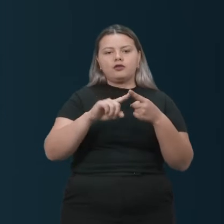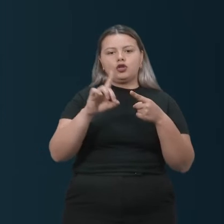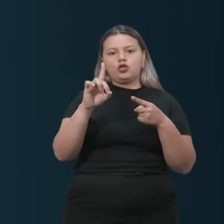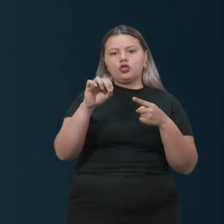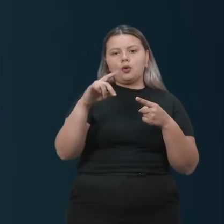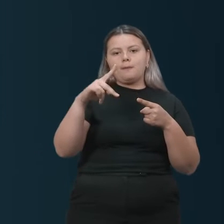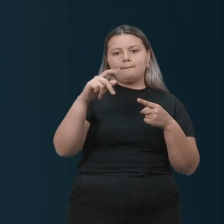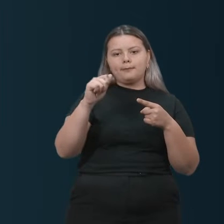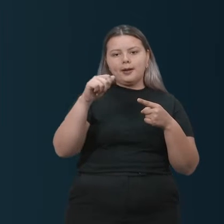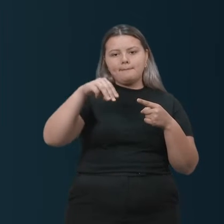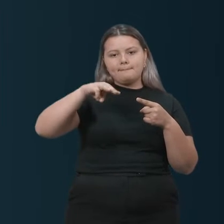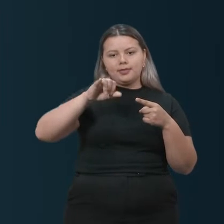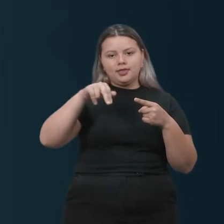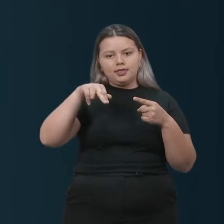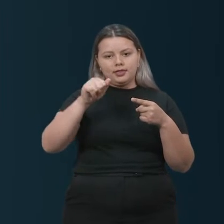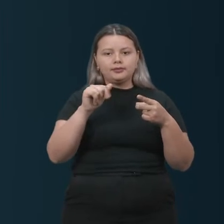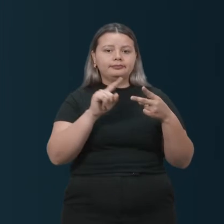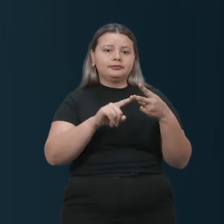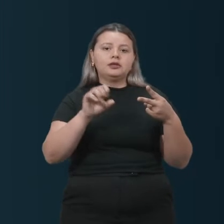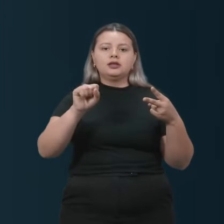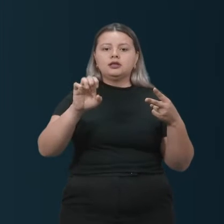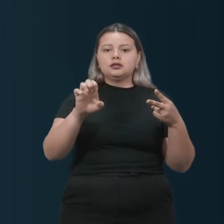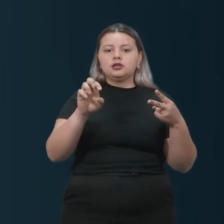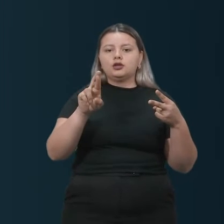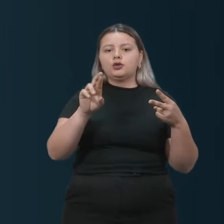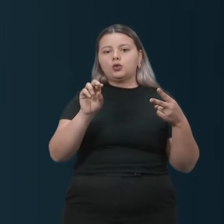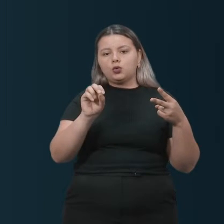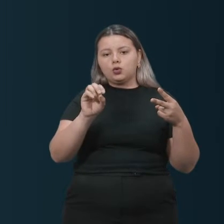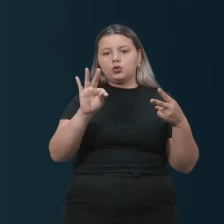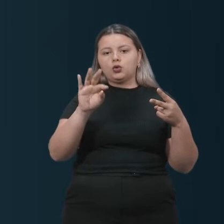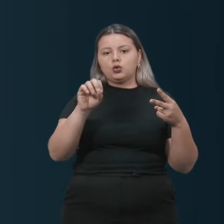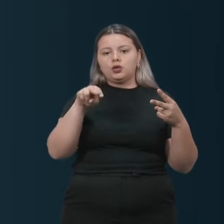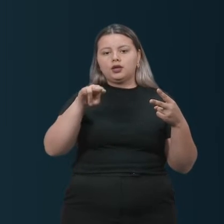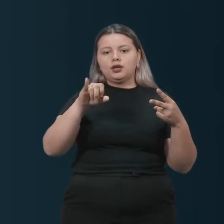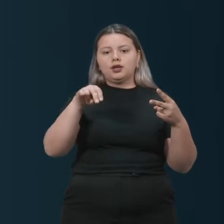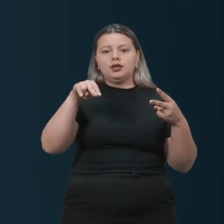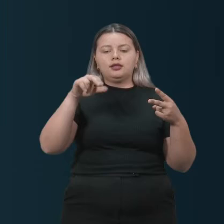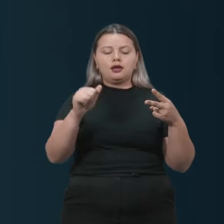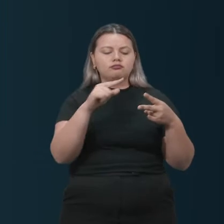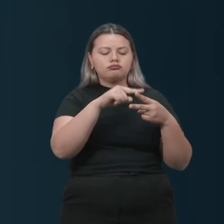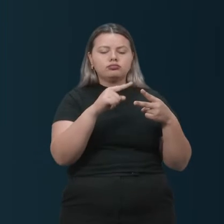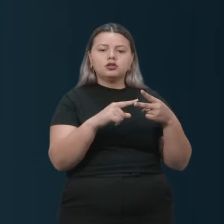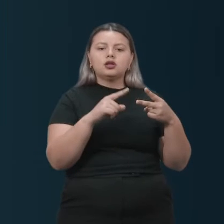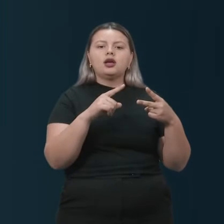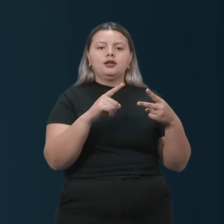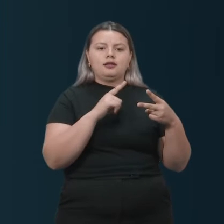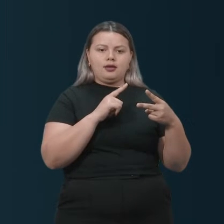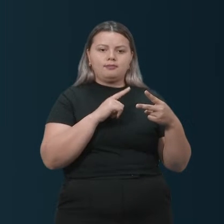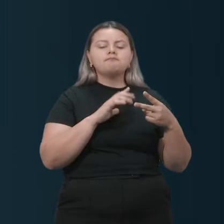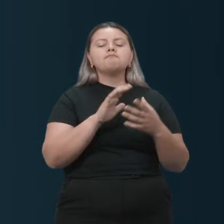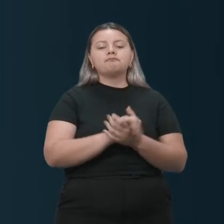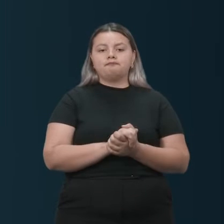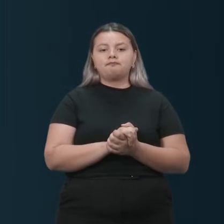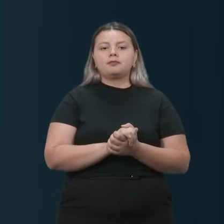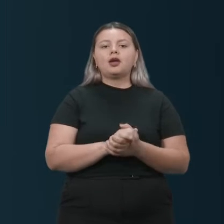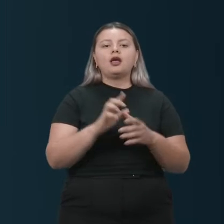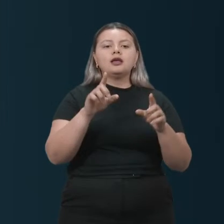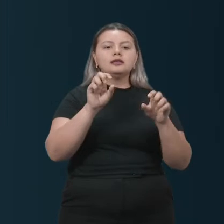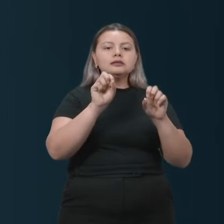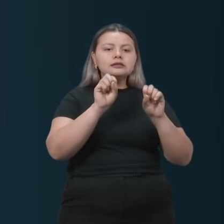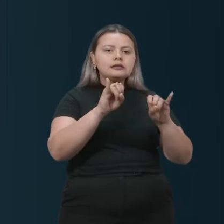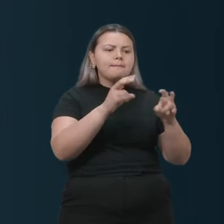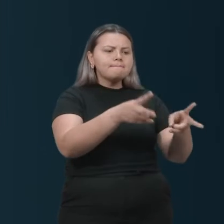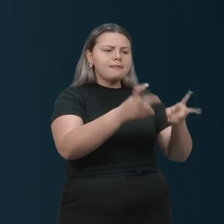e da serotonina. Uma vez que uma informação vem por um neurônio e alcança